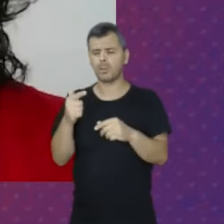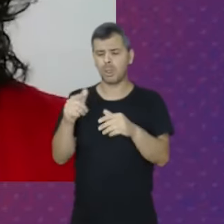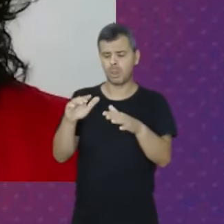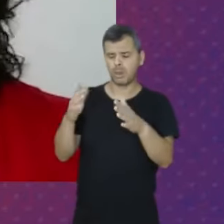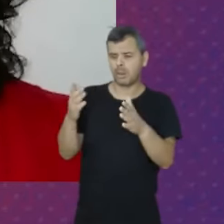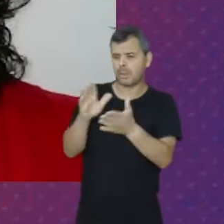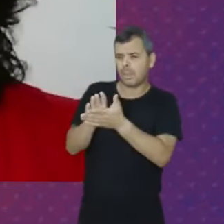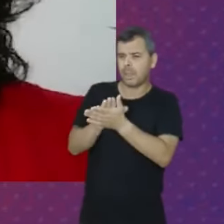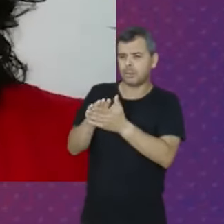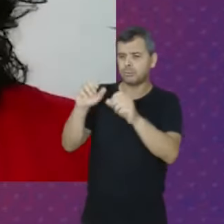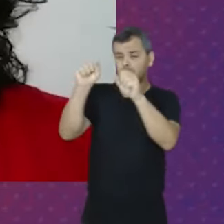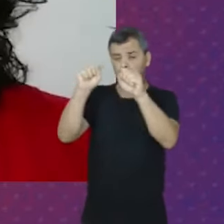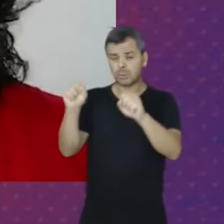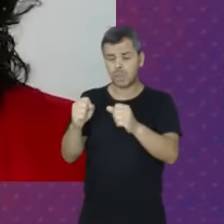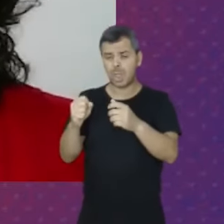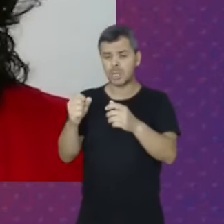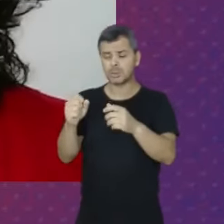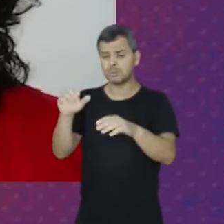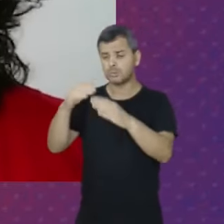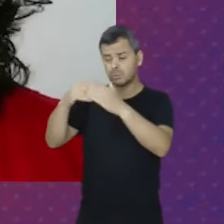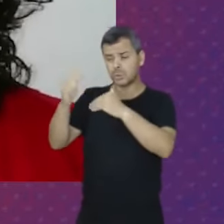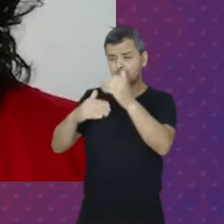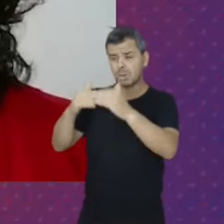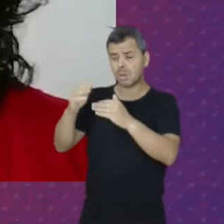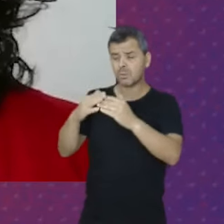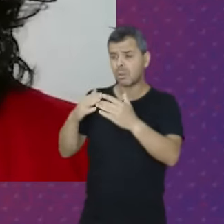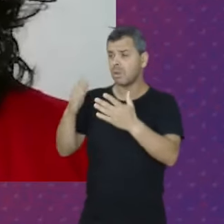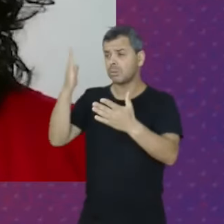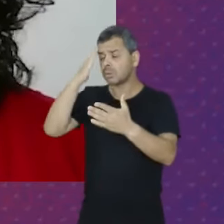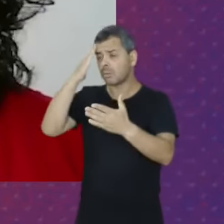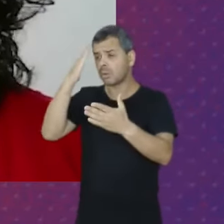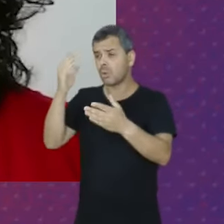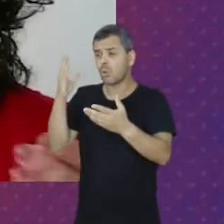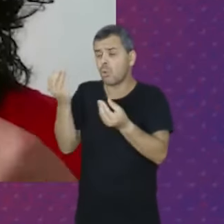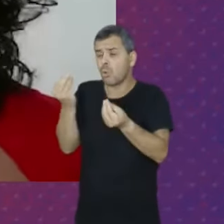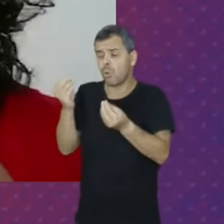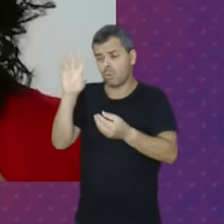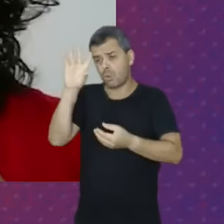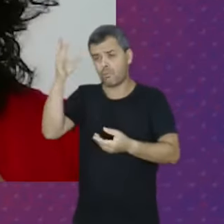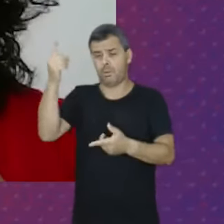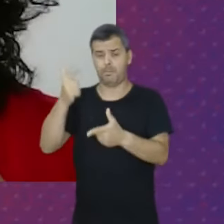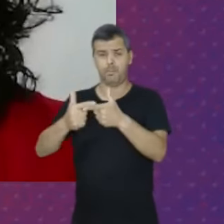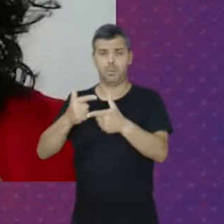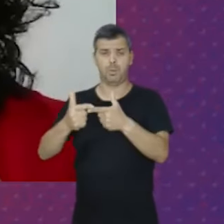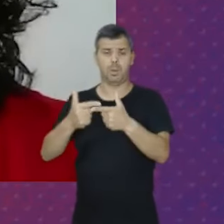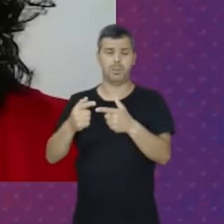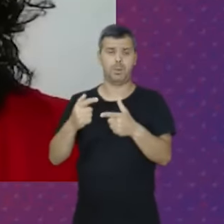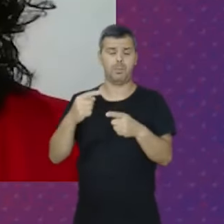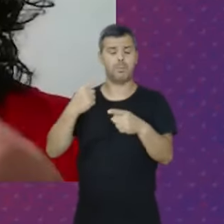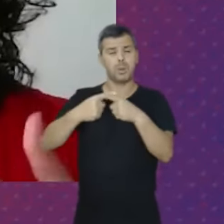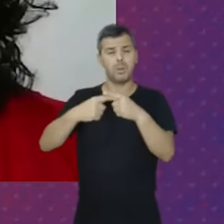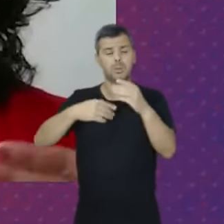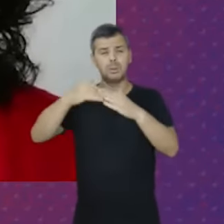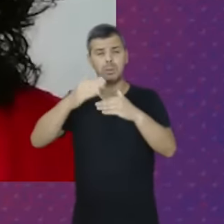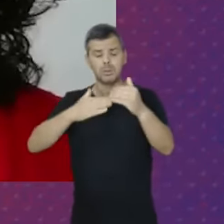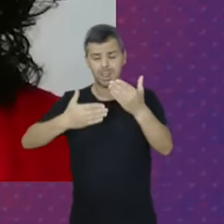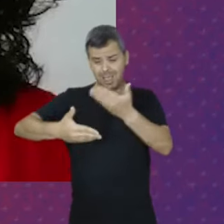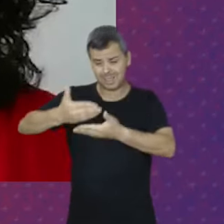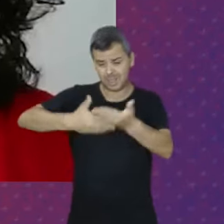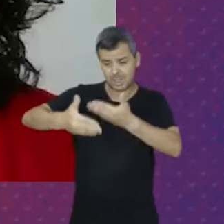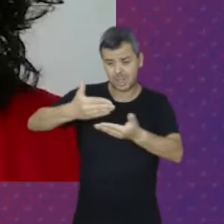fluxo, os profissionais ficam perdidos, porque para muitos profissionais, atender